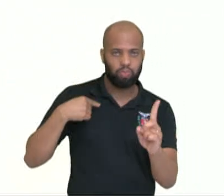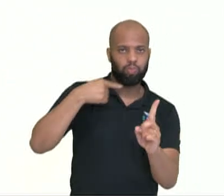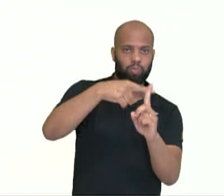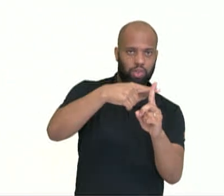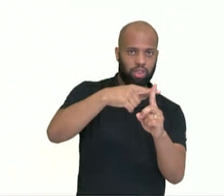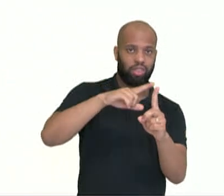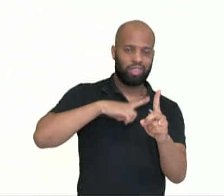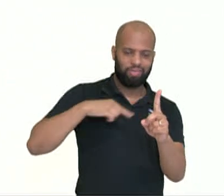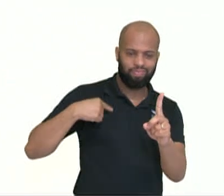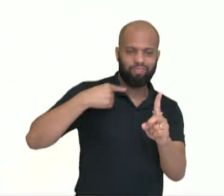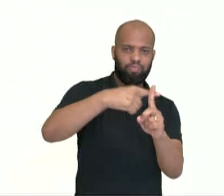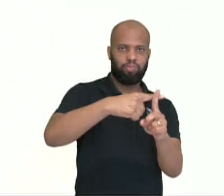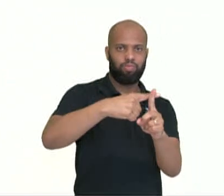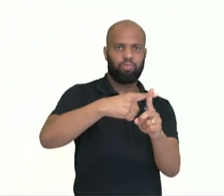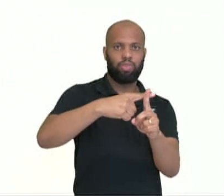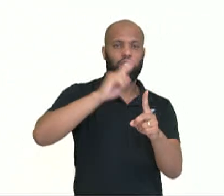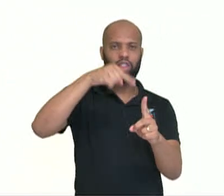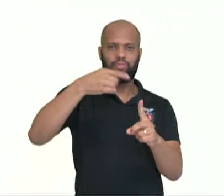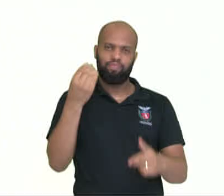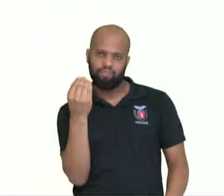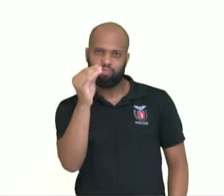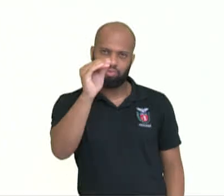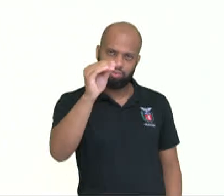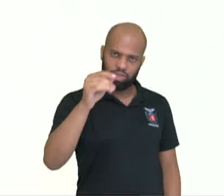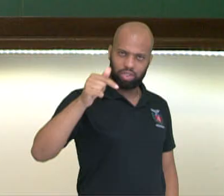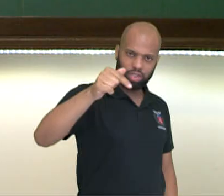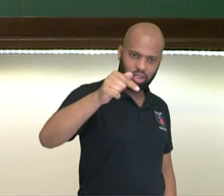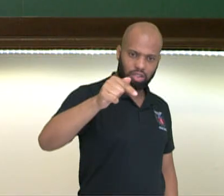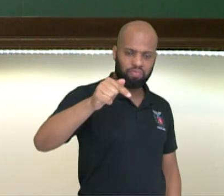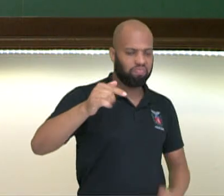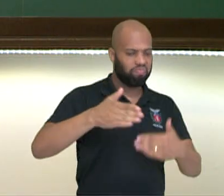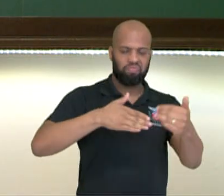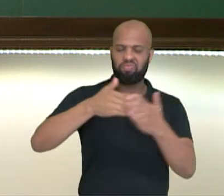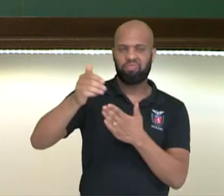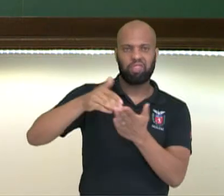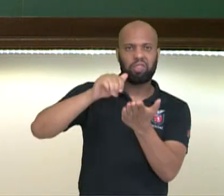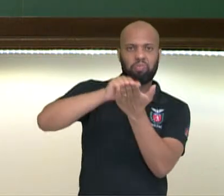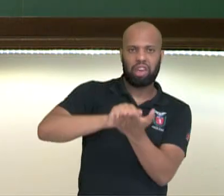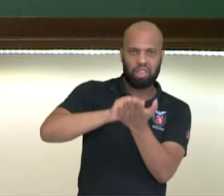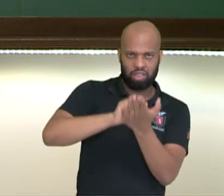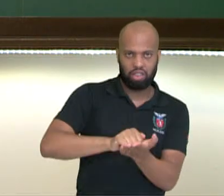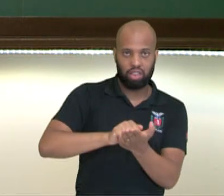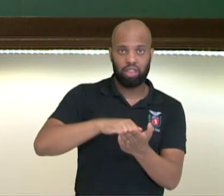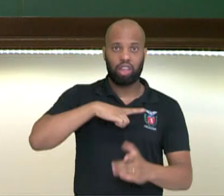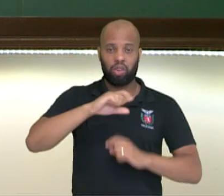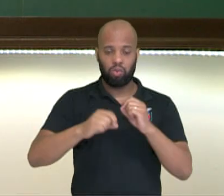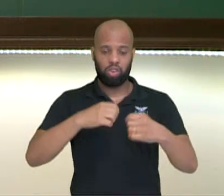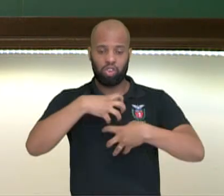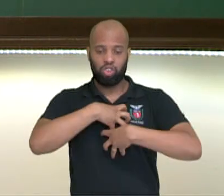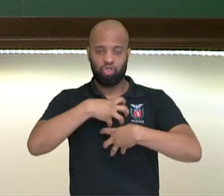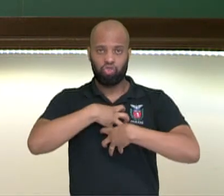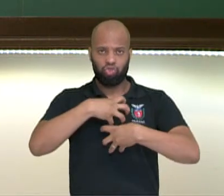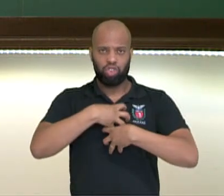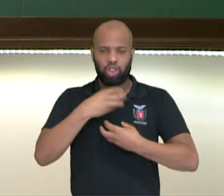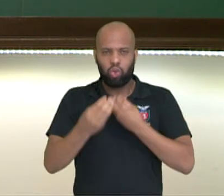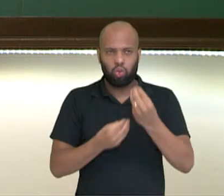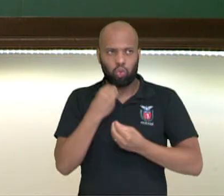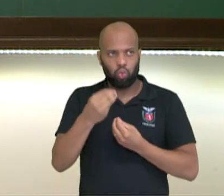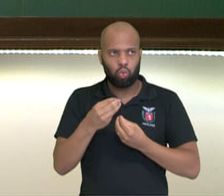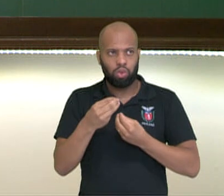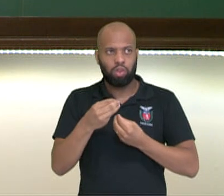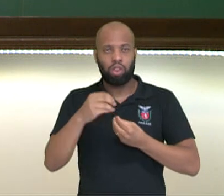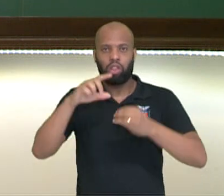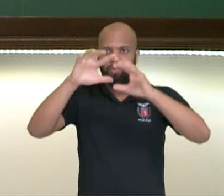carregado positivamente, que for pontual, quando as suas dimensões não são importantes, tem um formato de campo bem claro, que é o